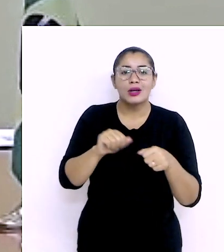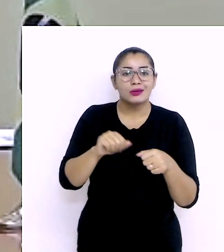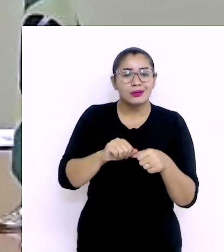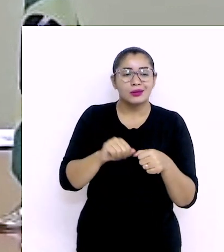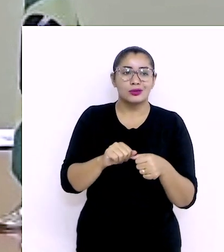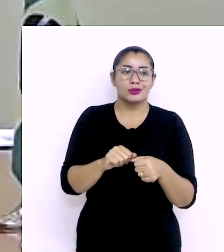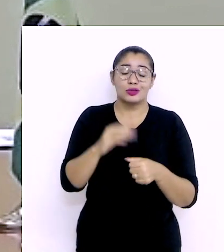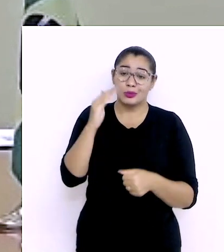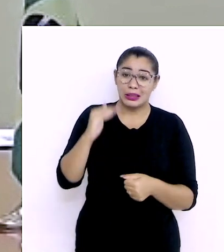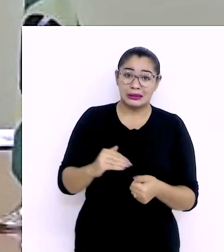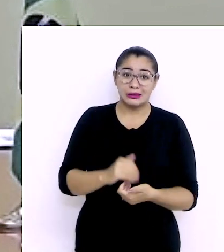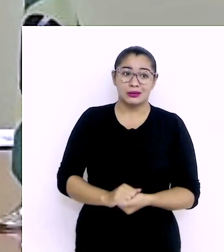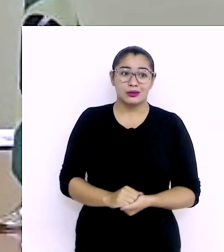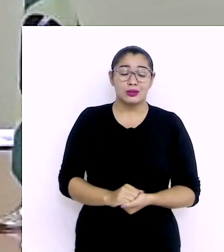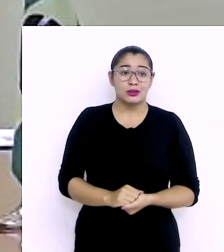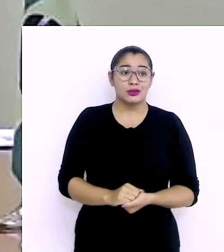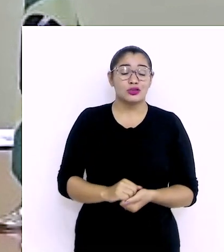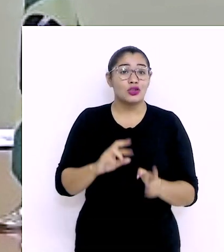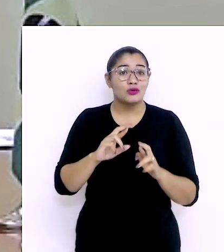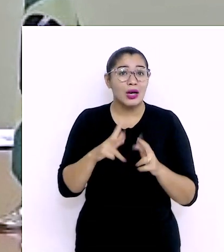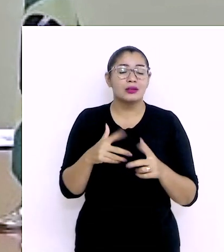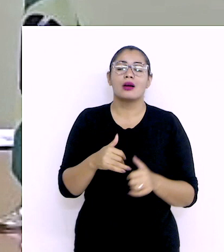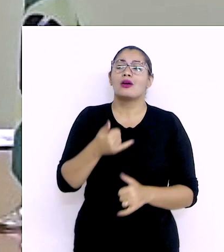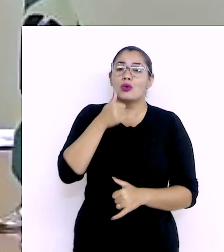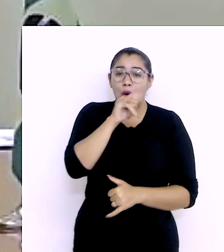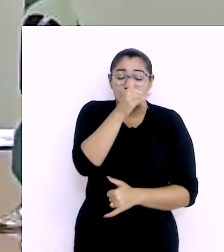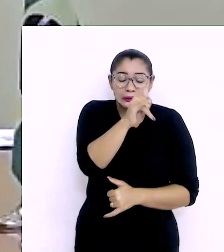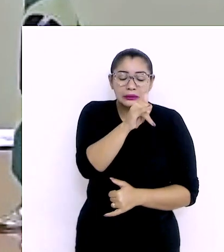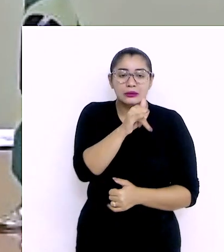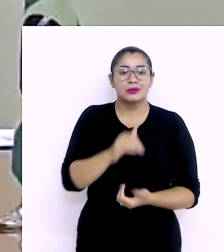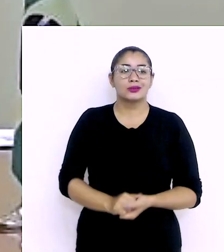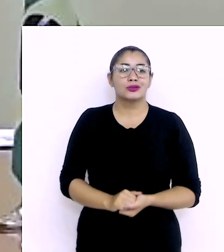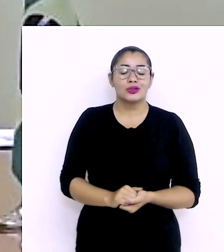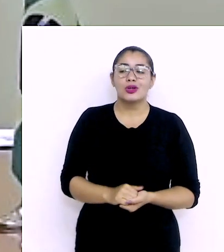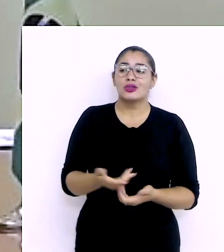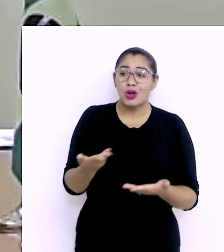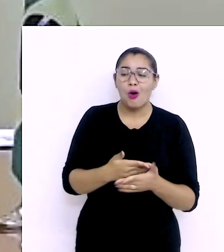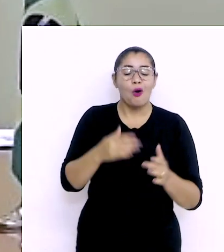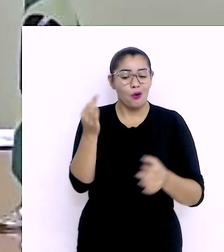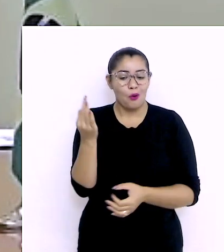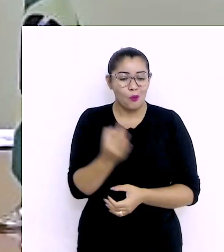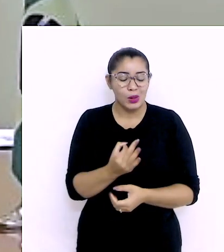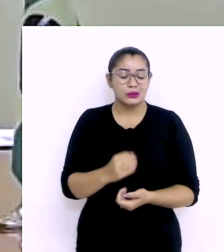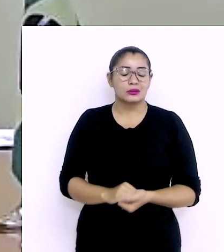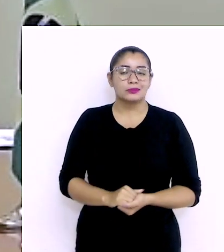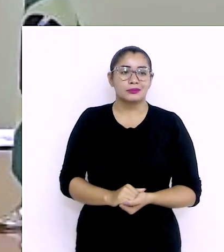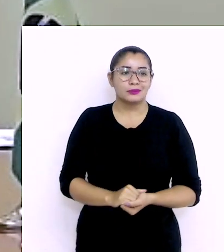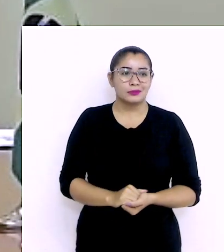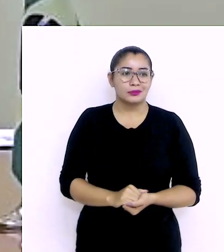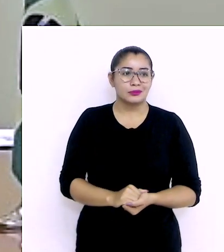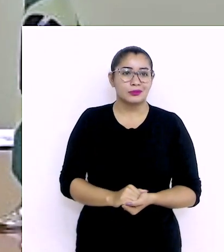em anos muito recentes. De tal forma que essas energias já são compatíveis com, em termos de